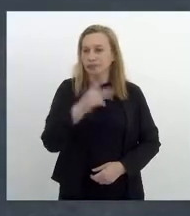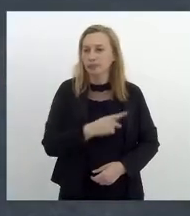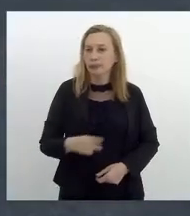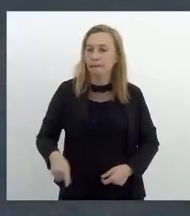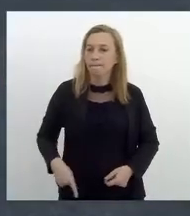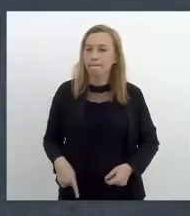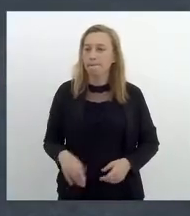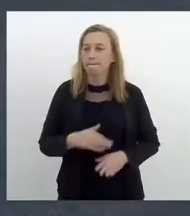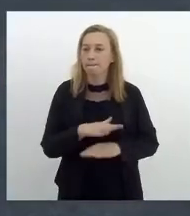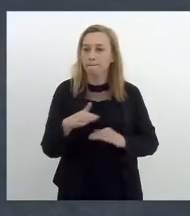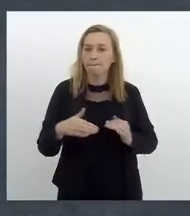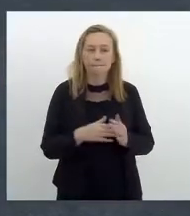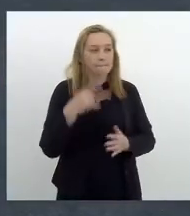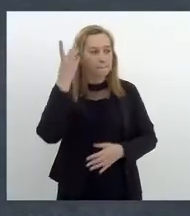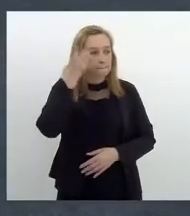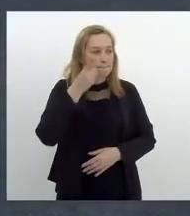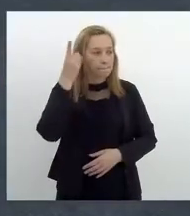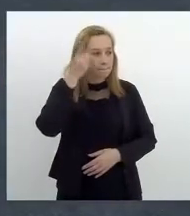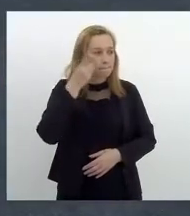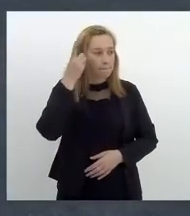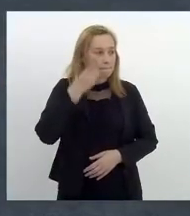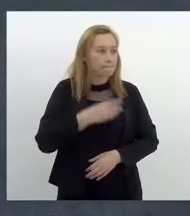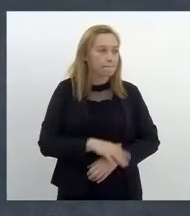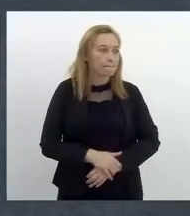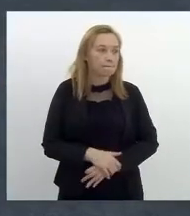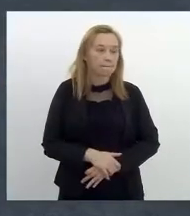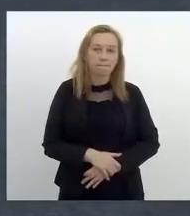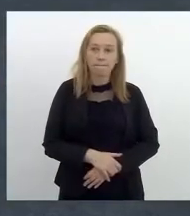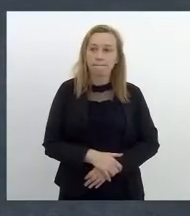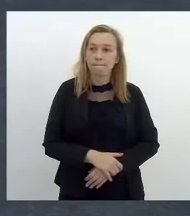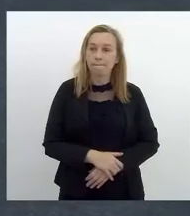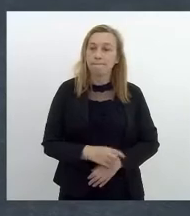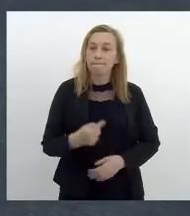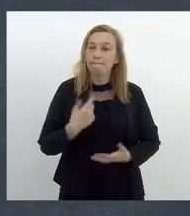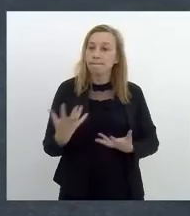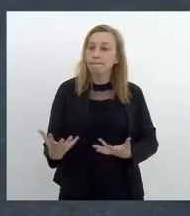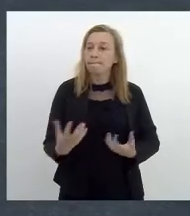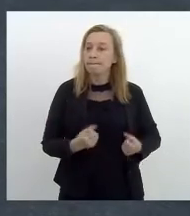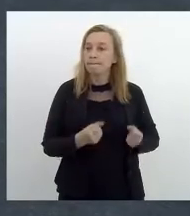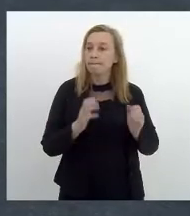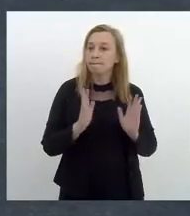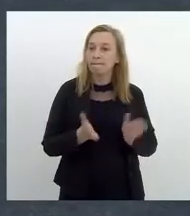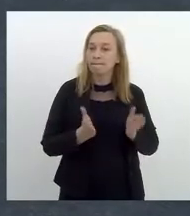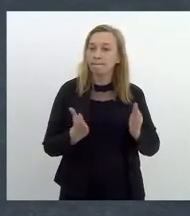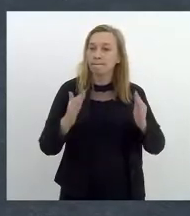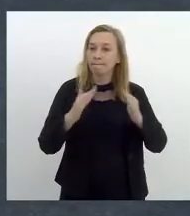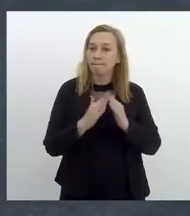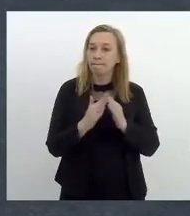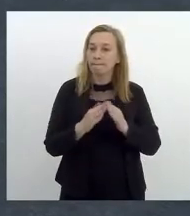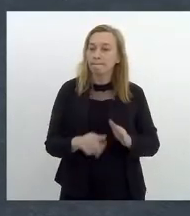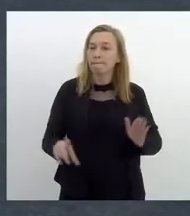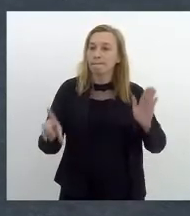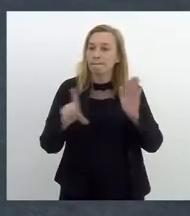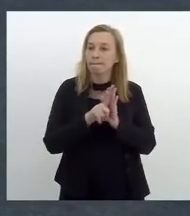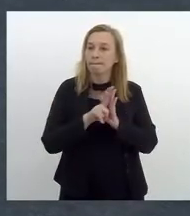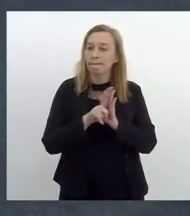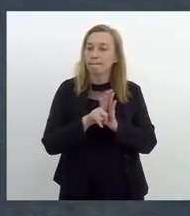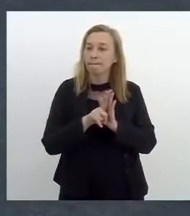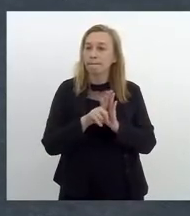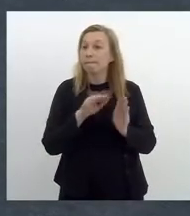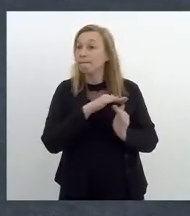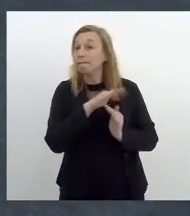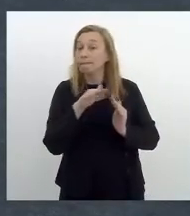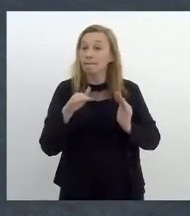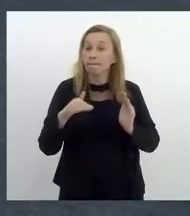presidente, senhoras deputadas, senhores deputados, estamos recebendo hoje aqui na nossa casa legislativa